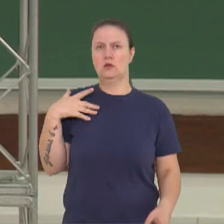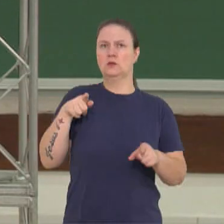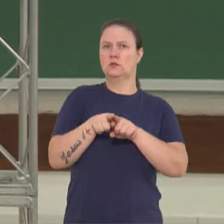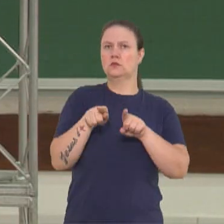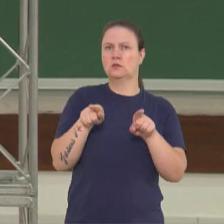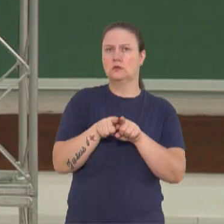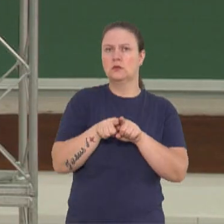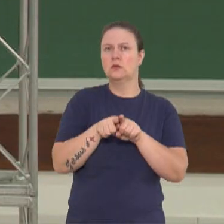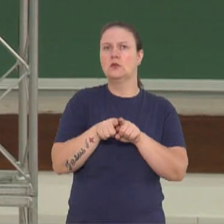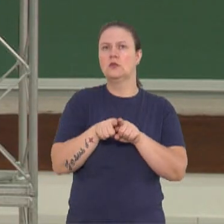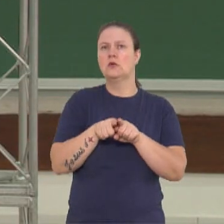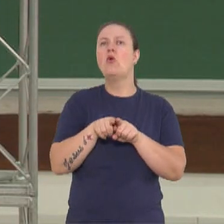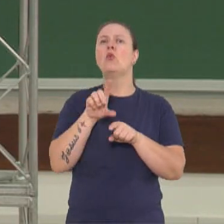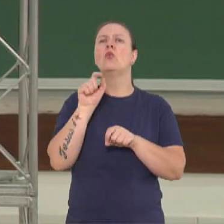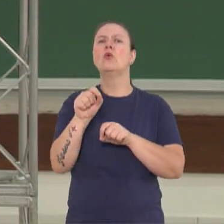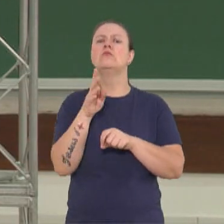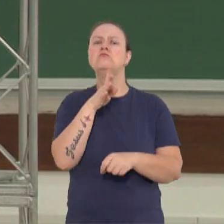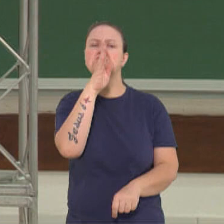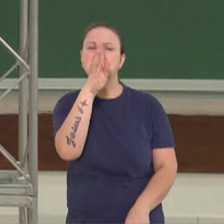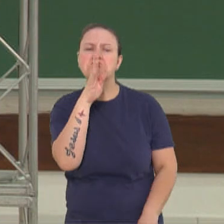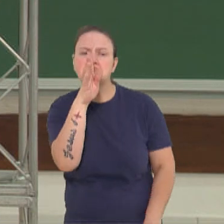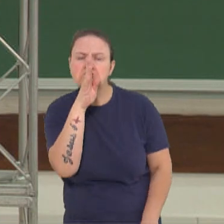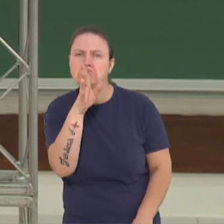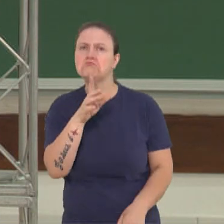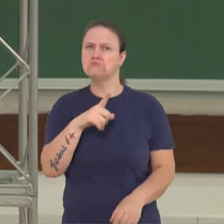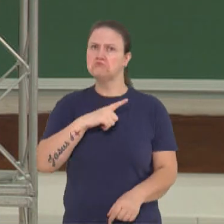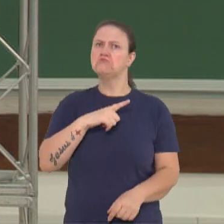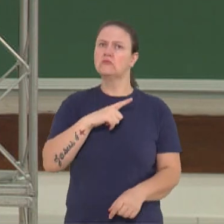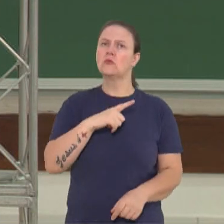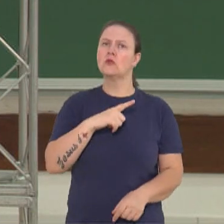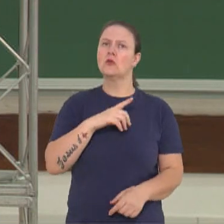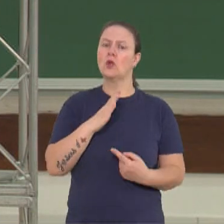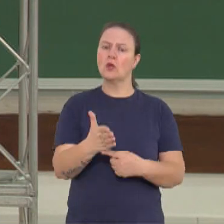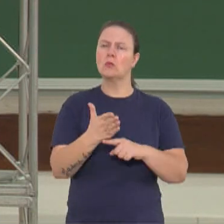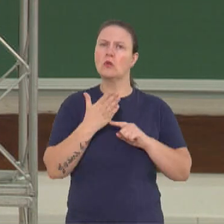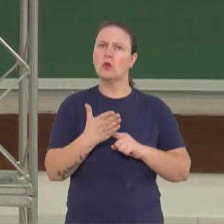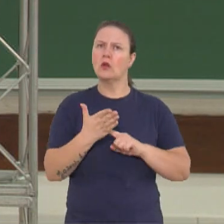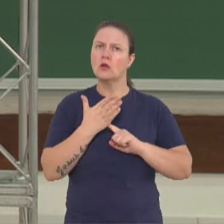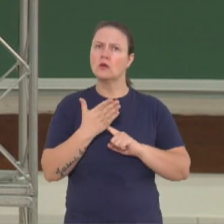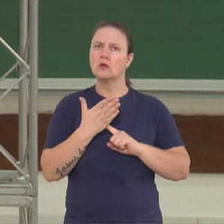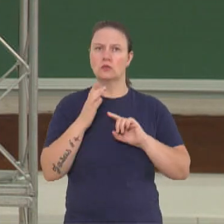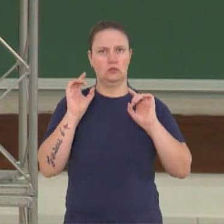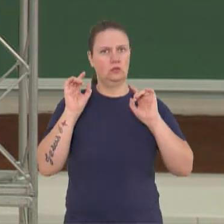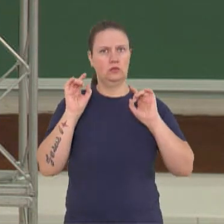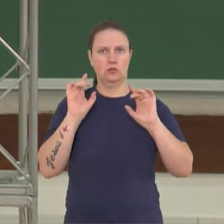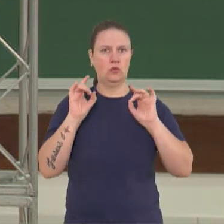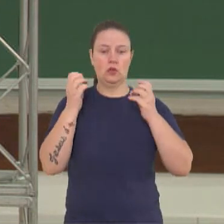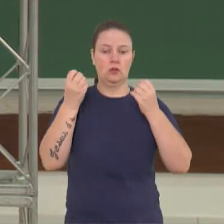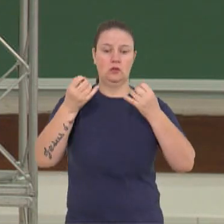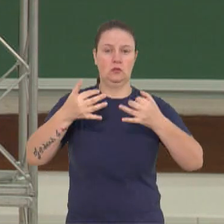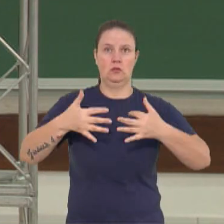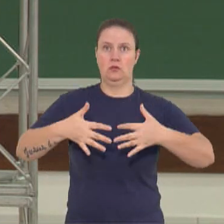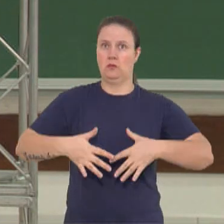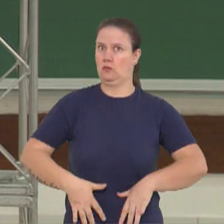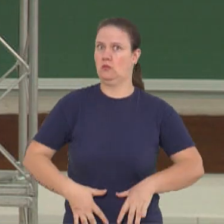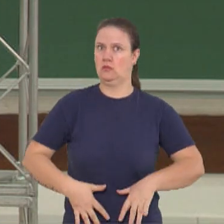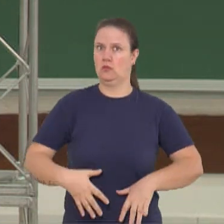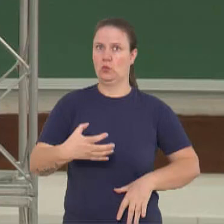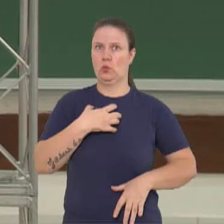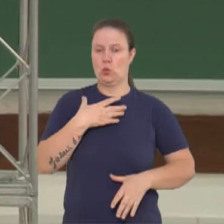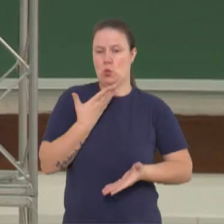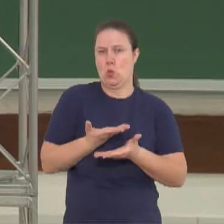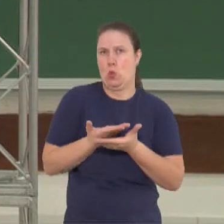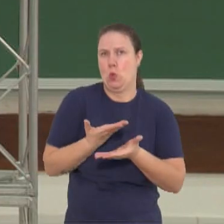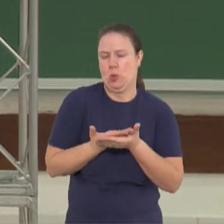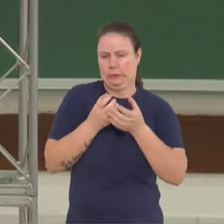Sexto Empírico, está criticando a concepção desses primeiros filósofos. Então não é bem uma explicação no sentido de uma aula